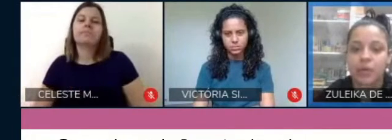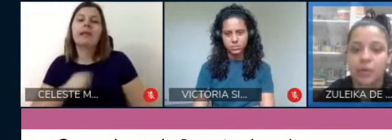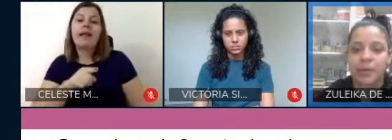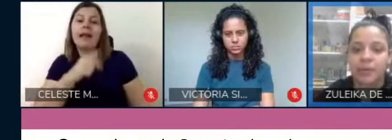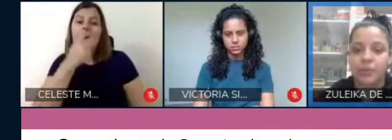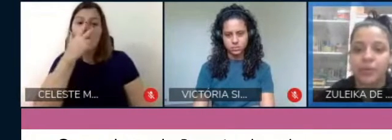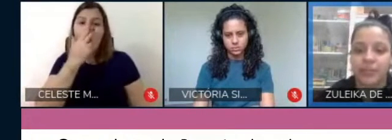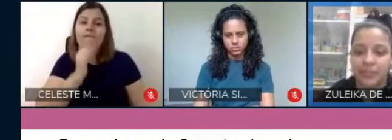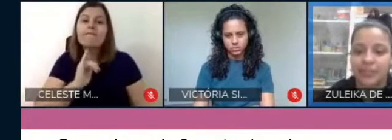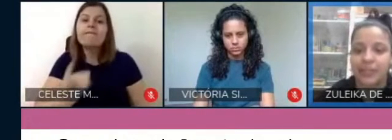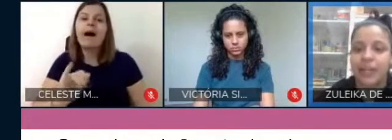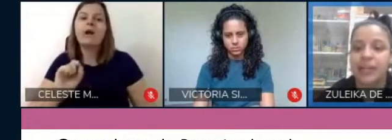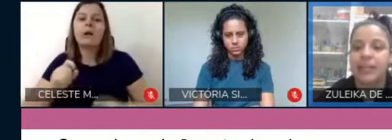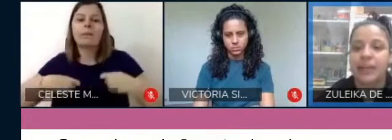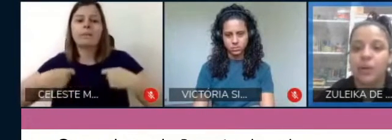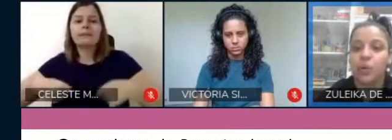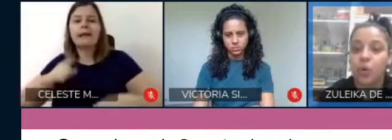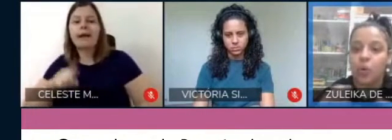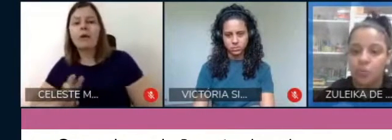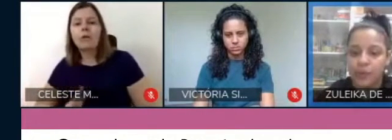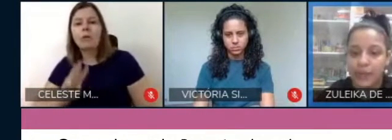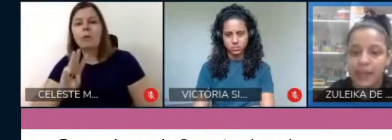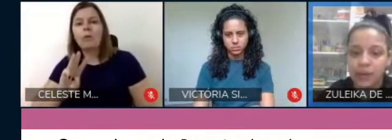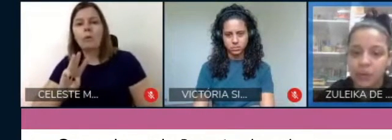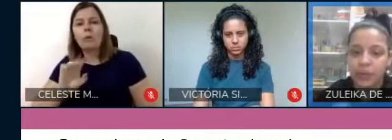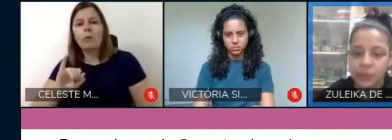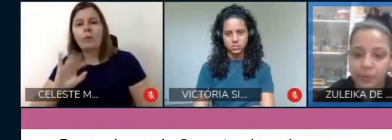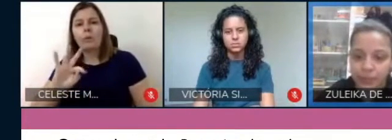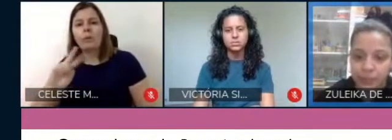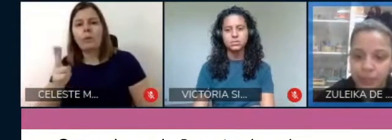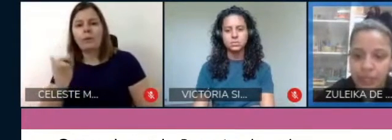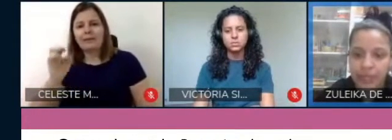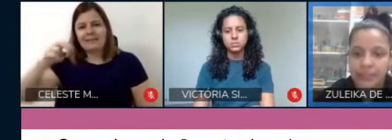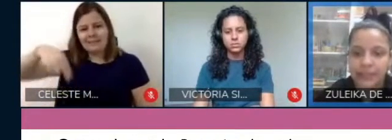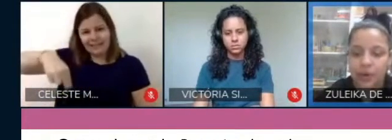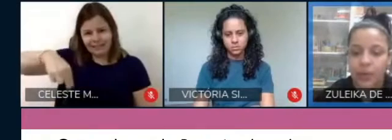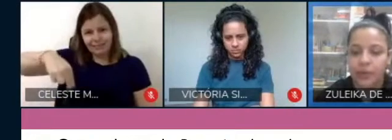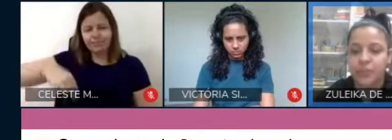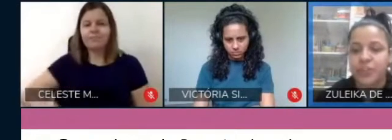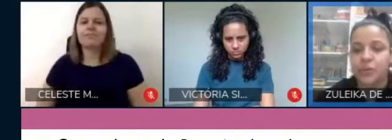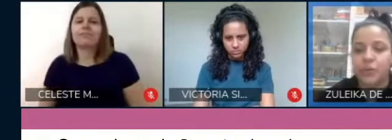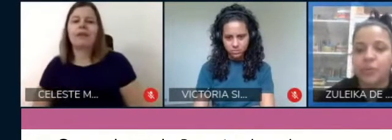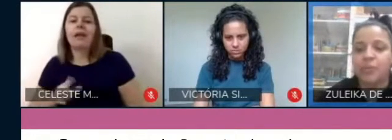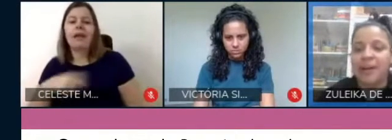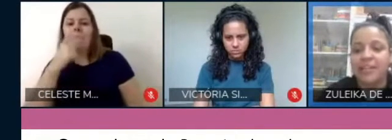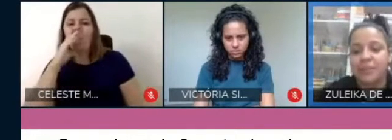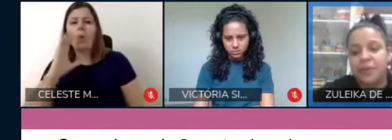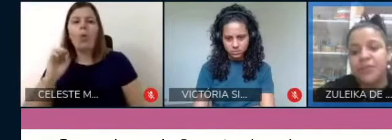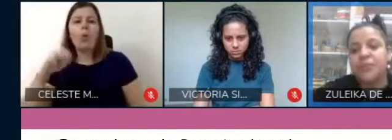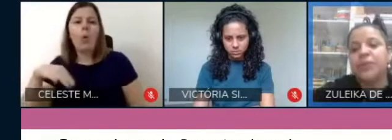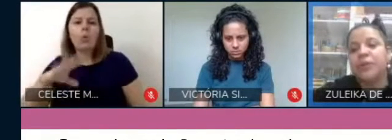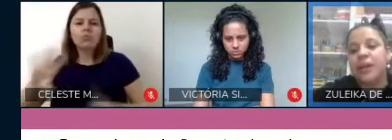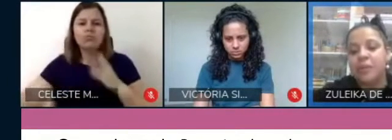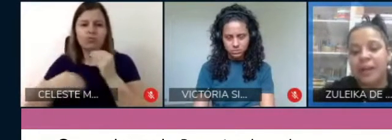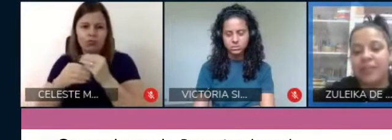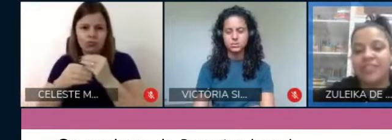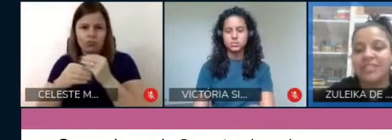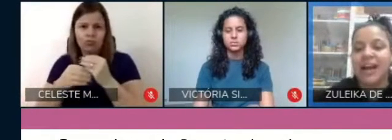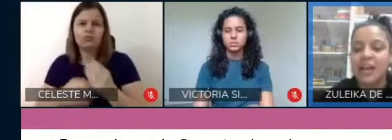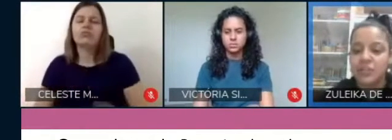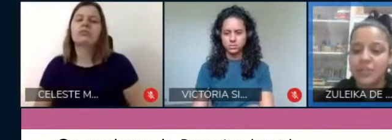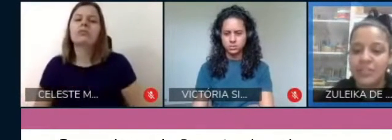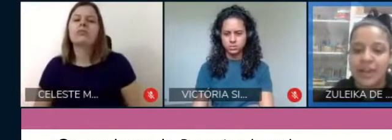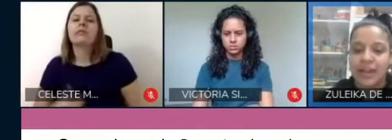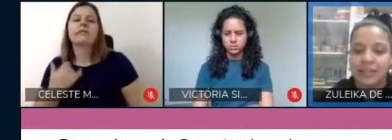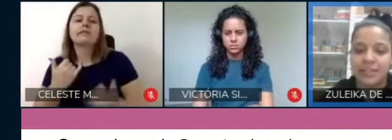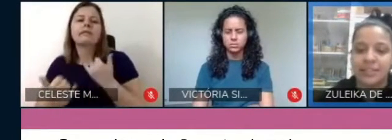precisando, é o operador with, que é o com, né? O incluindo. Então, eu digo que eu quero